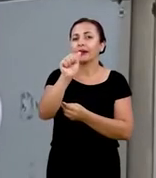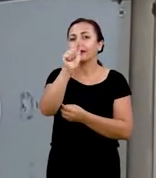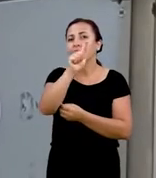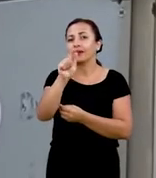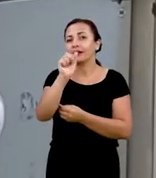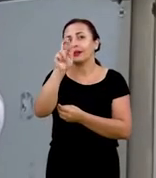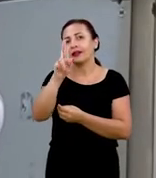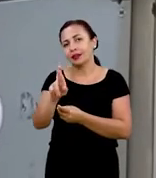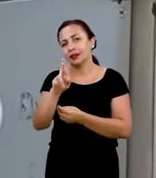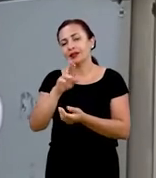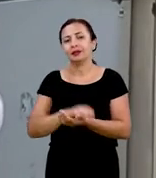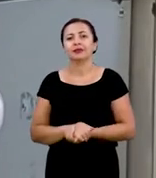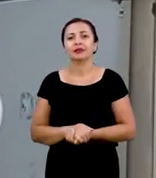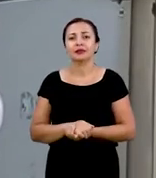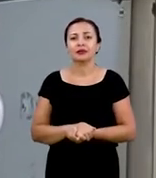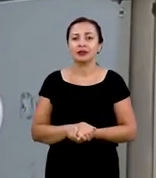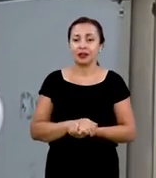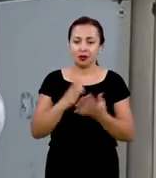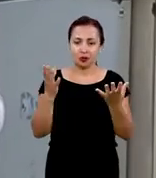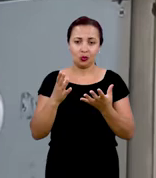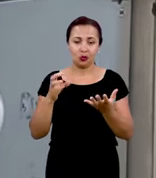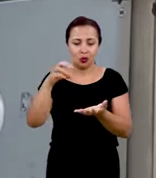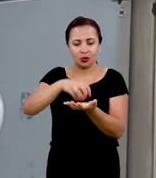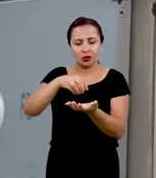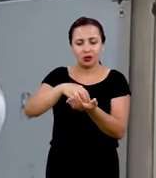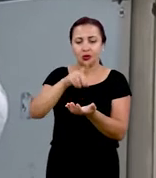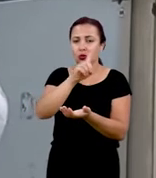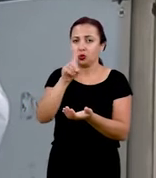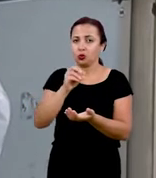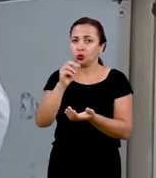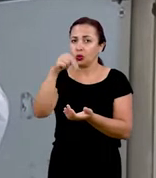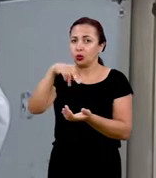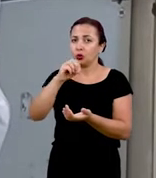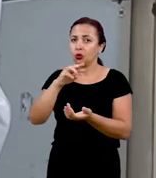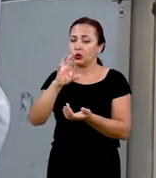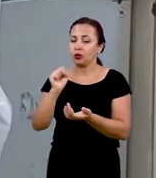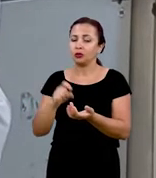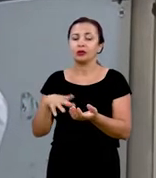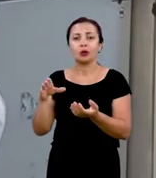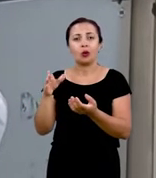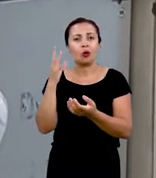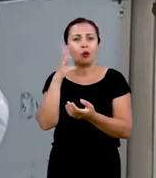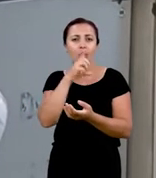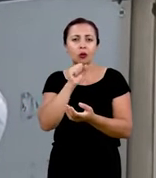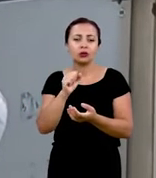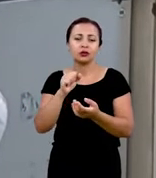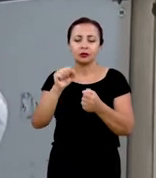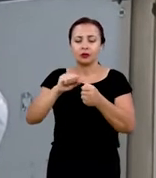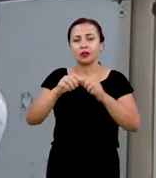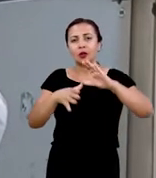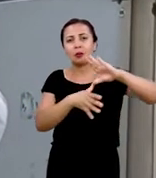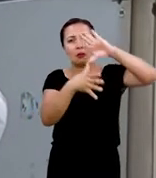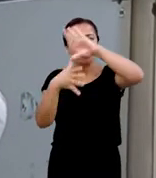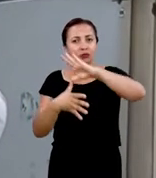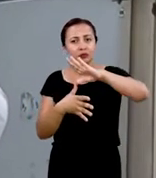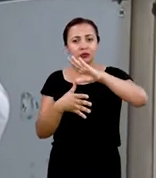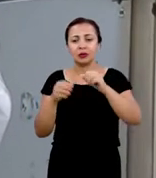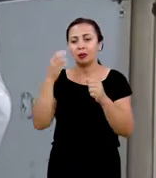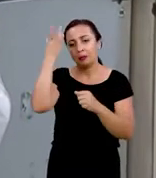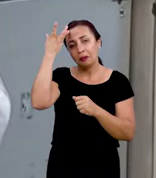nosso trabalho e também do trabalho dos órgãos como o Centro de Zoonoses, eles conseguem fazer esse mapeamento para saber